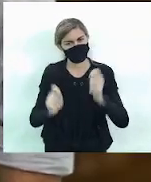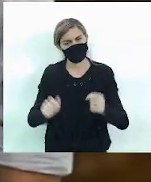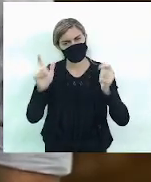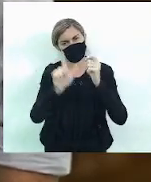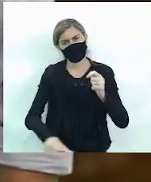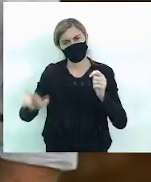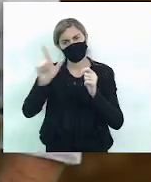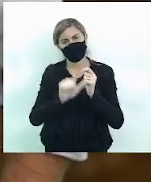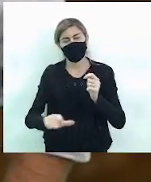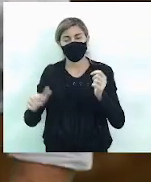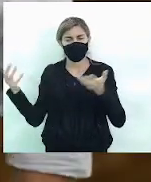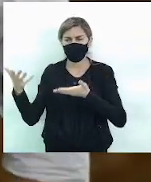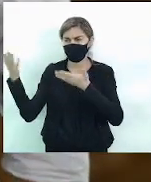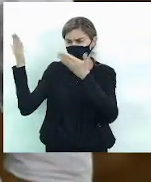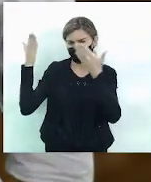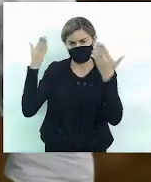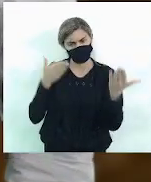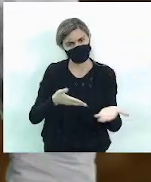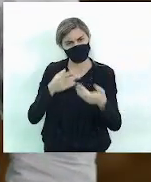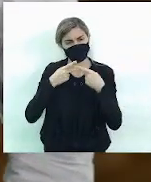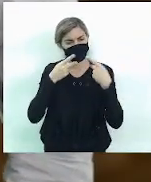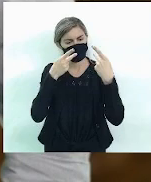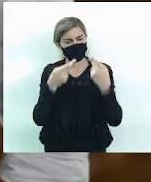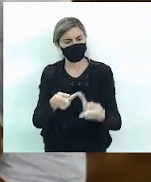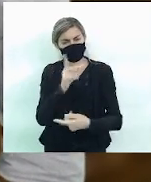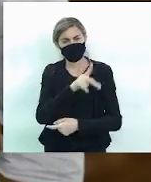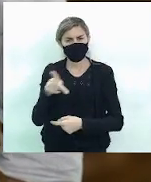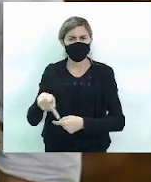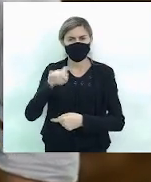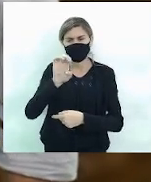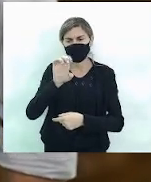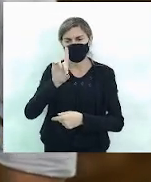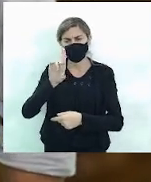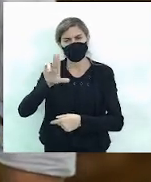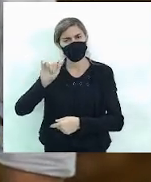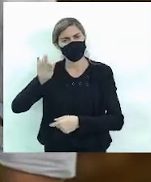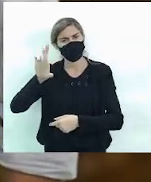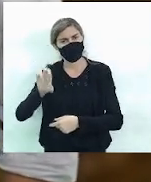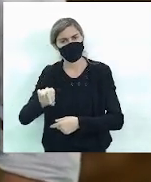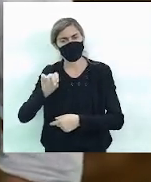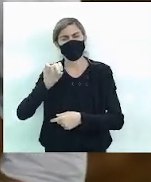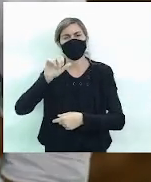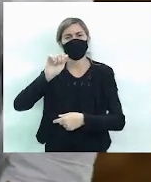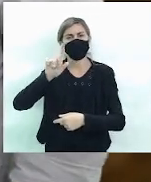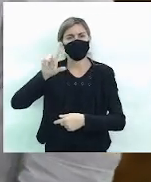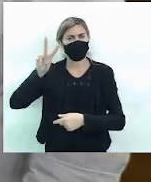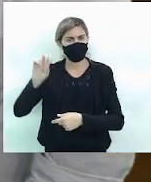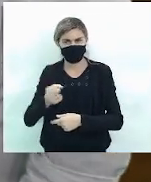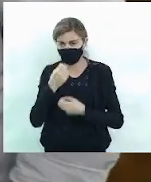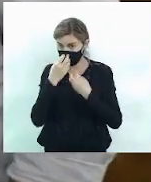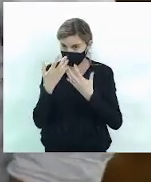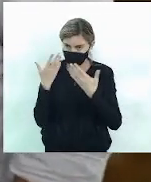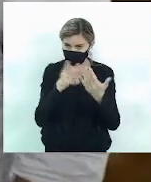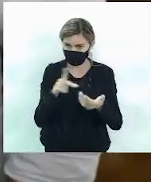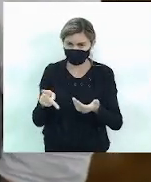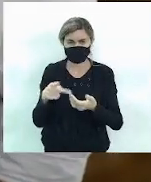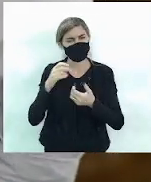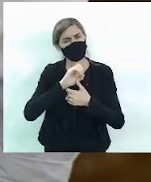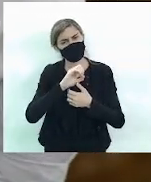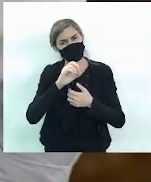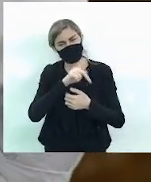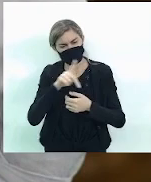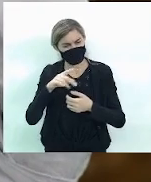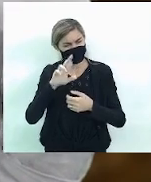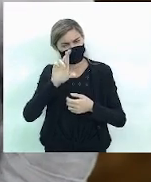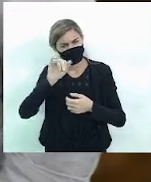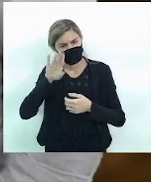Literário. E hoje recebemos a visita do professor Eduardo Alves. Tudo bom, professor? Professor Robson,